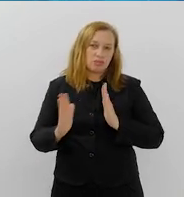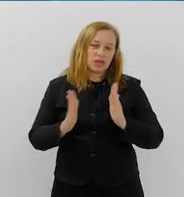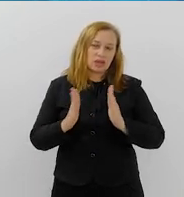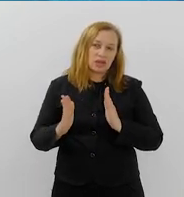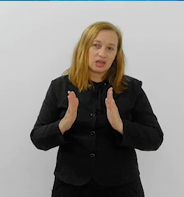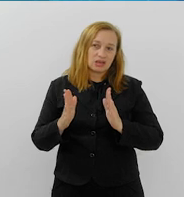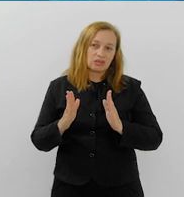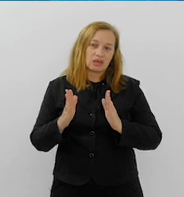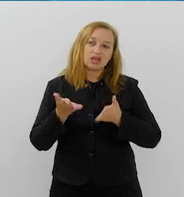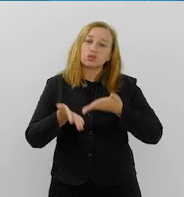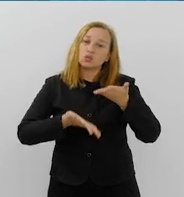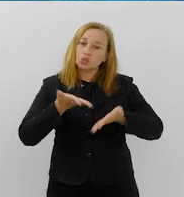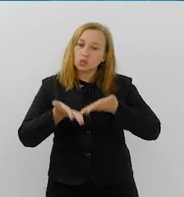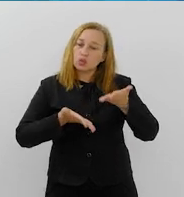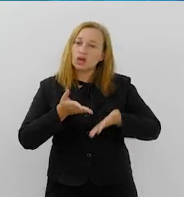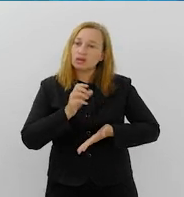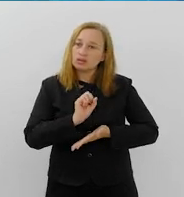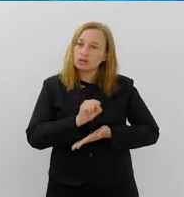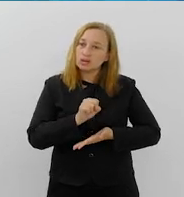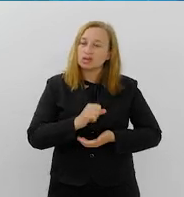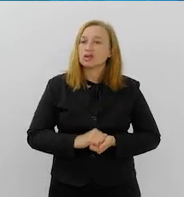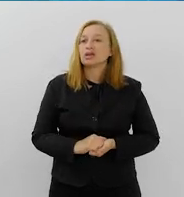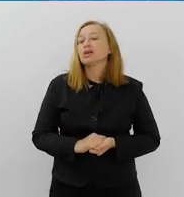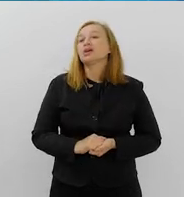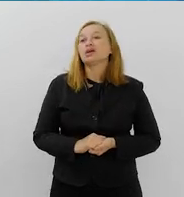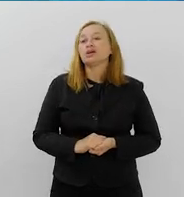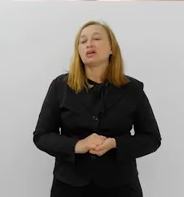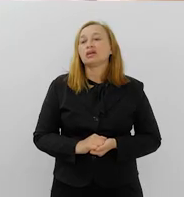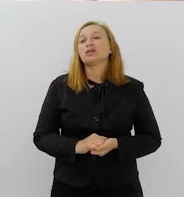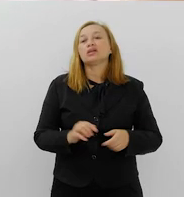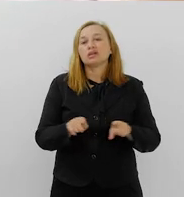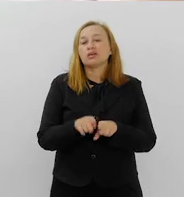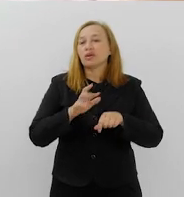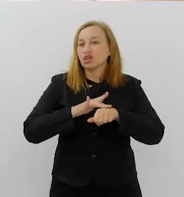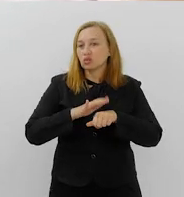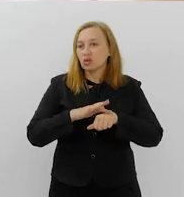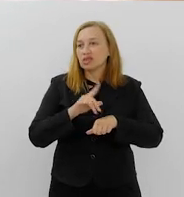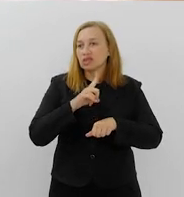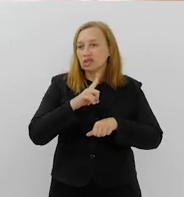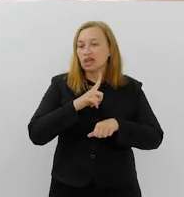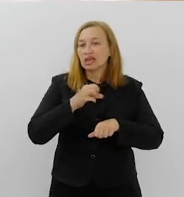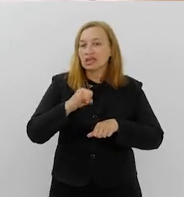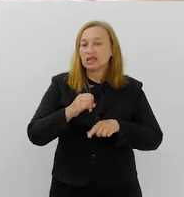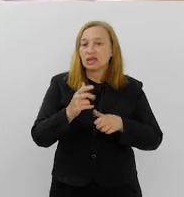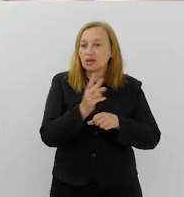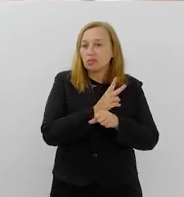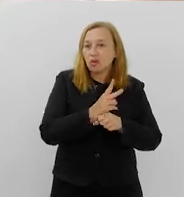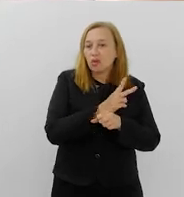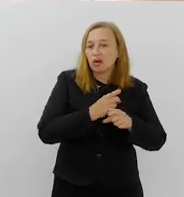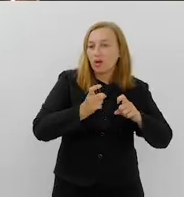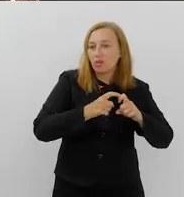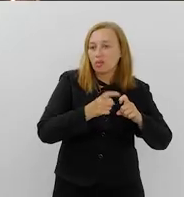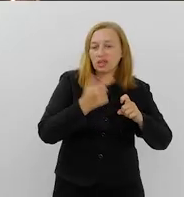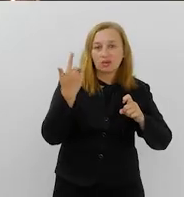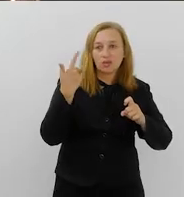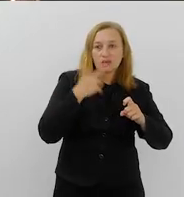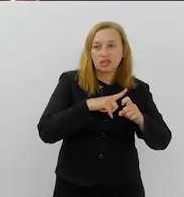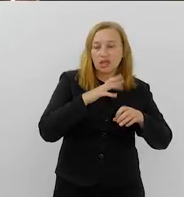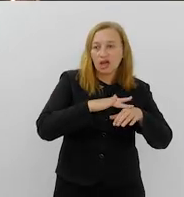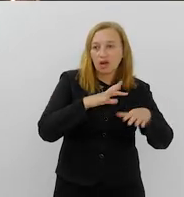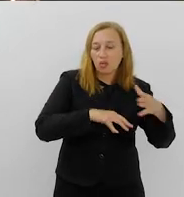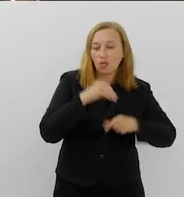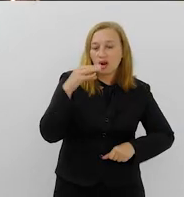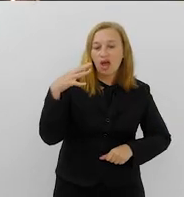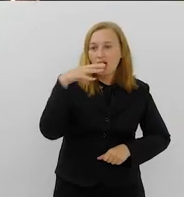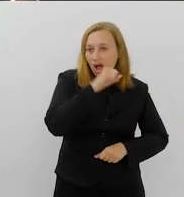que merece todo o olhar e cuidado, sim. Assim como as Né? doenças, né, que a gente tem normalmente, se a gente procurar um médico, a gente vai conseguir